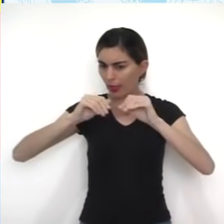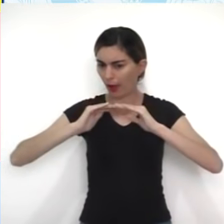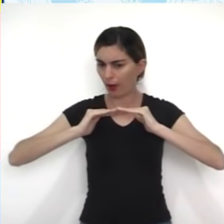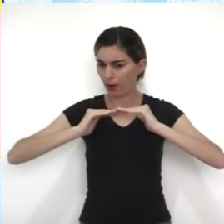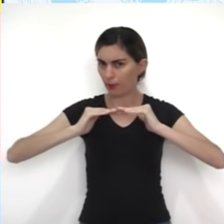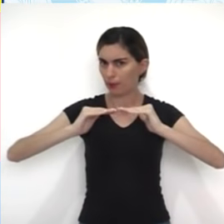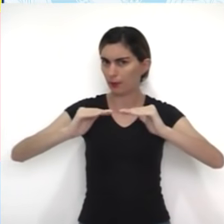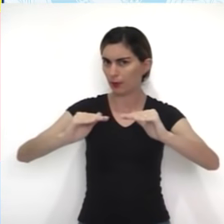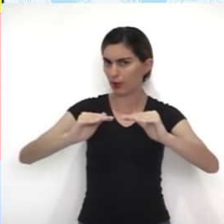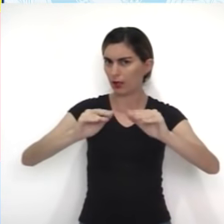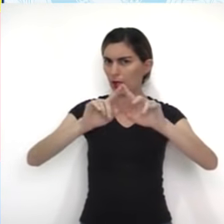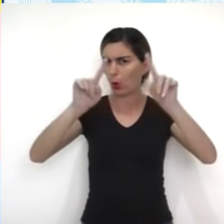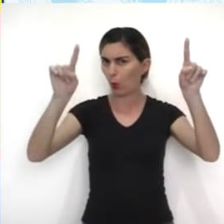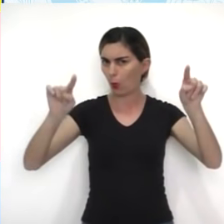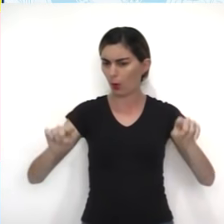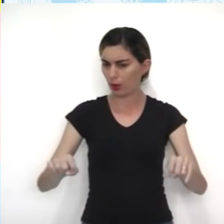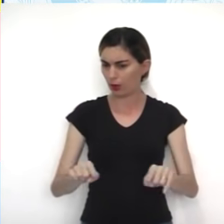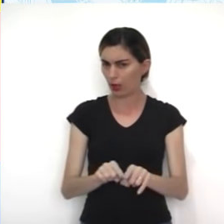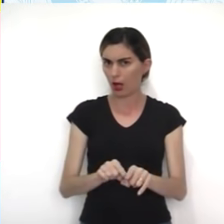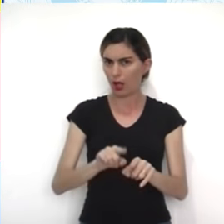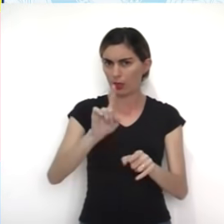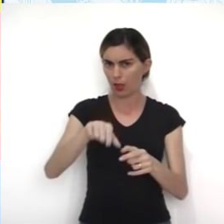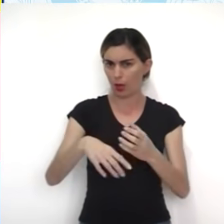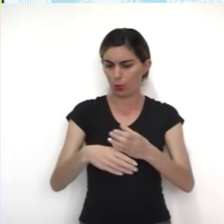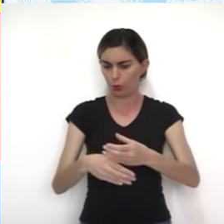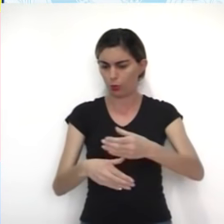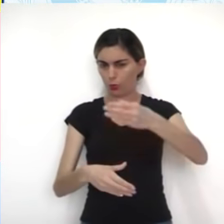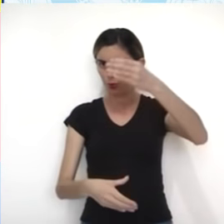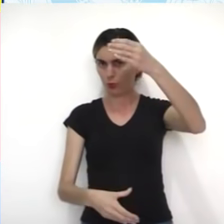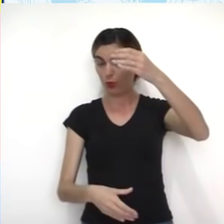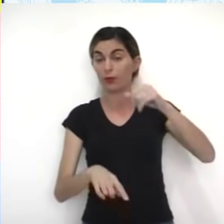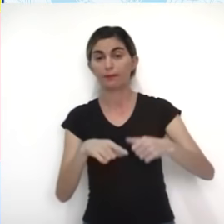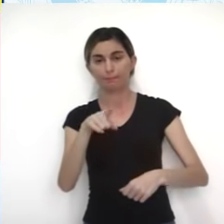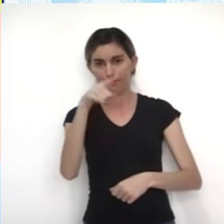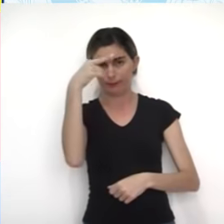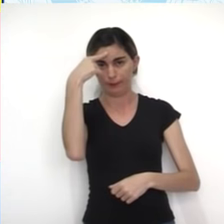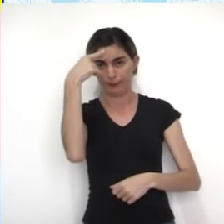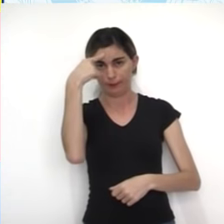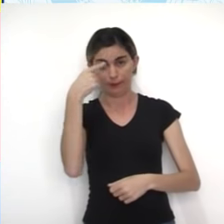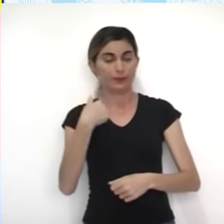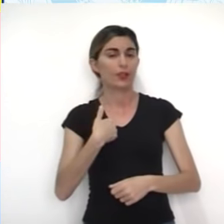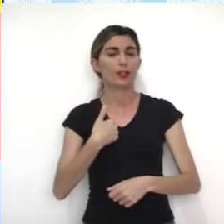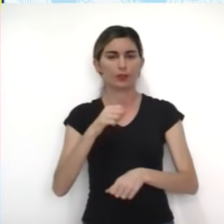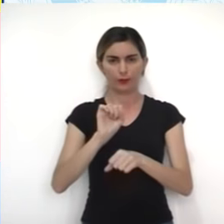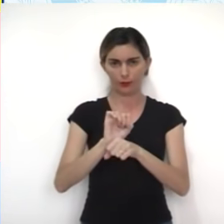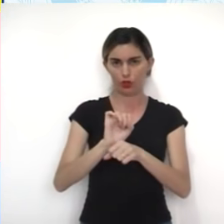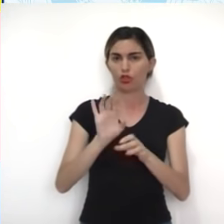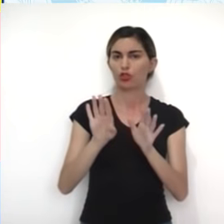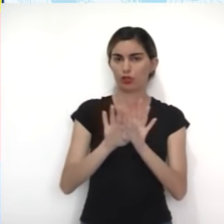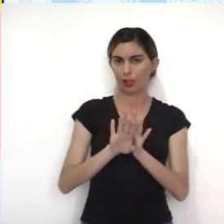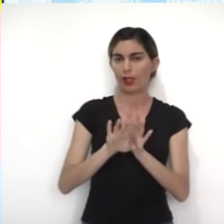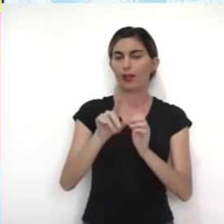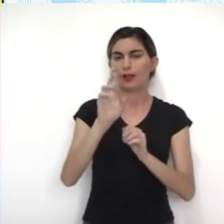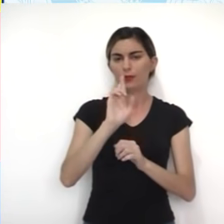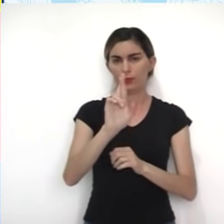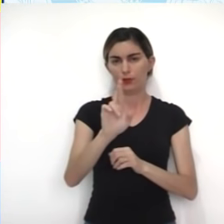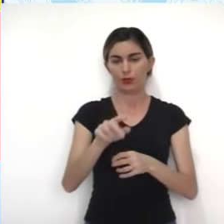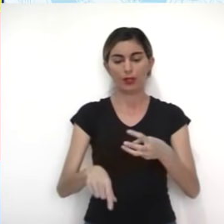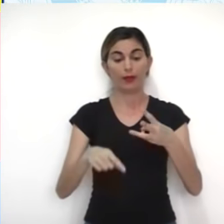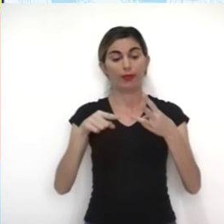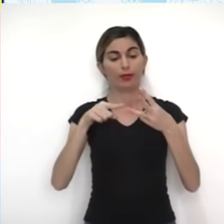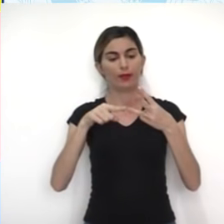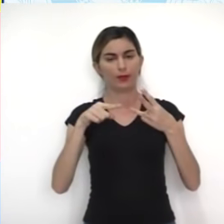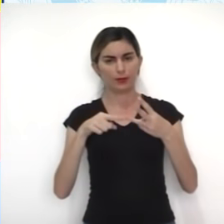será que a terra é plana quadrada é uma esfera vão pensando aí que daqui a pouco a gente vai chegar a resposta